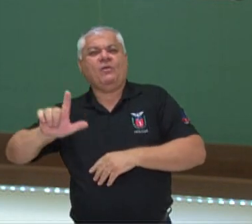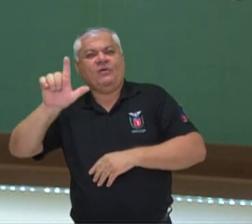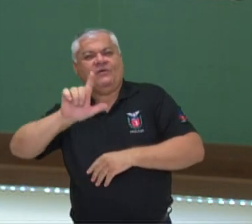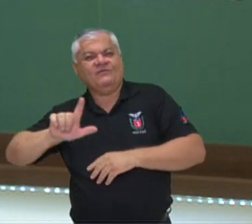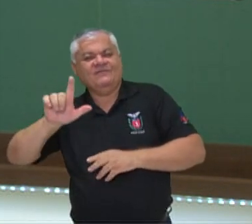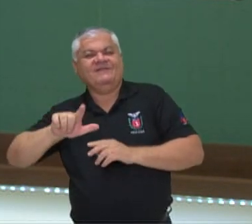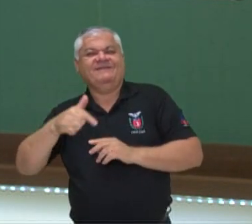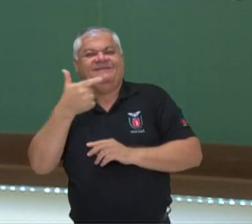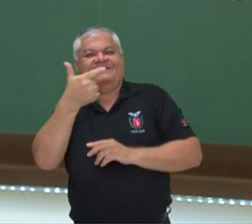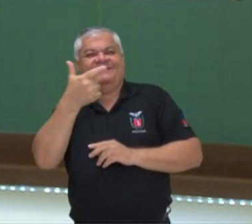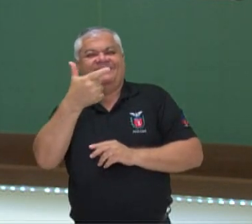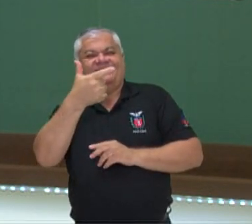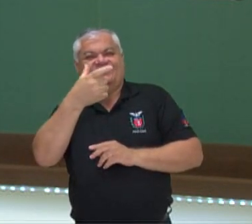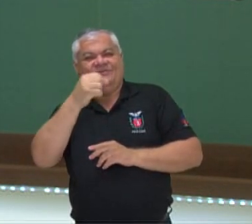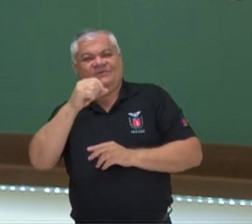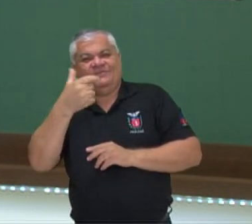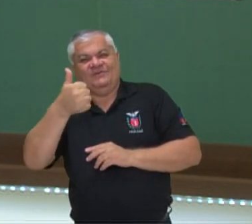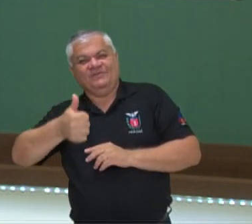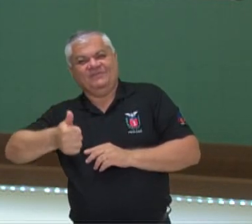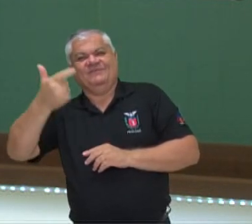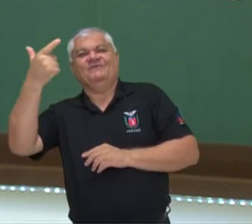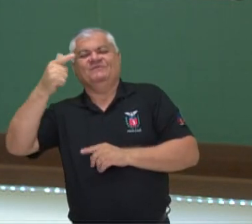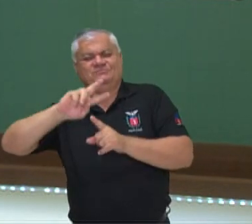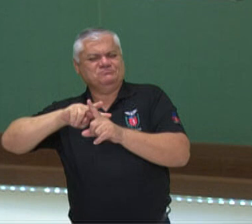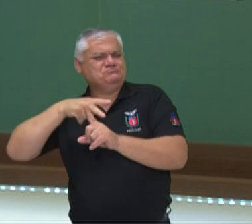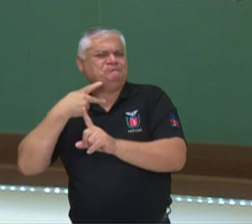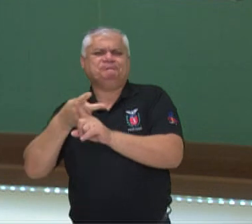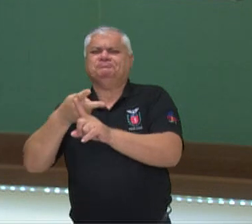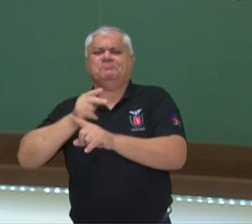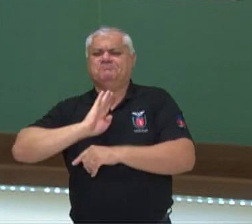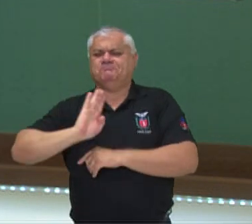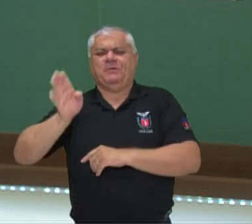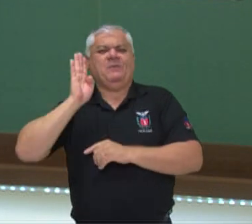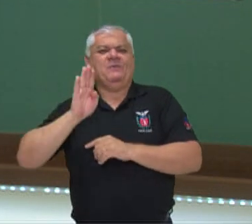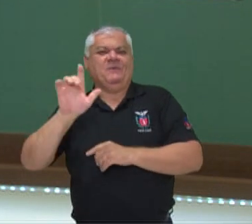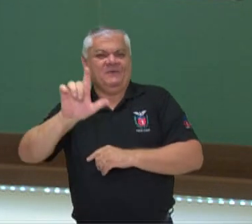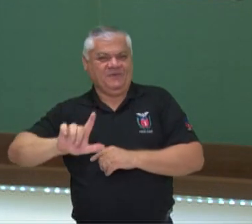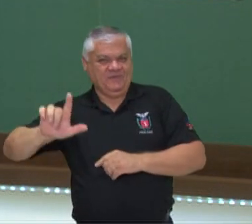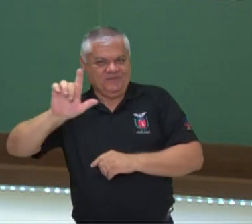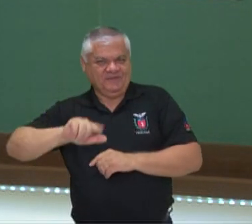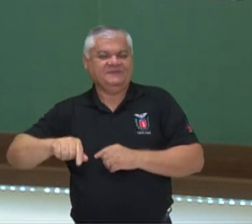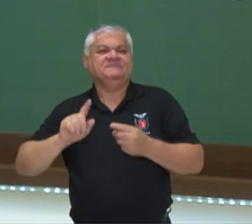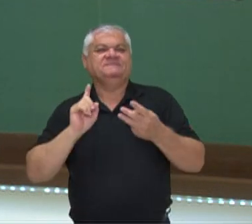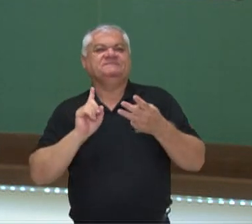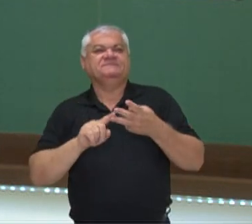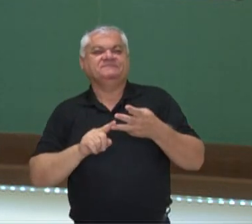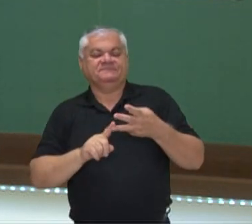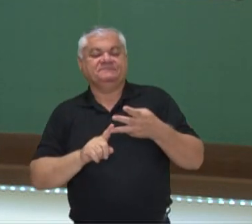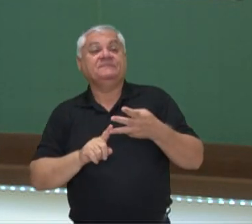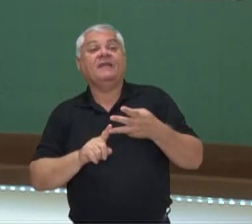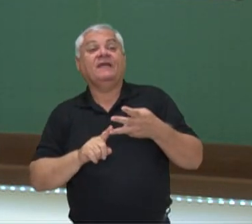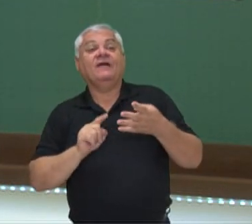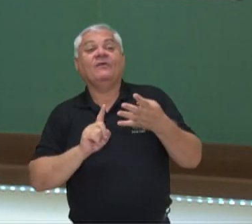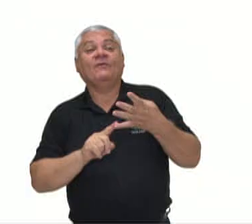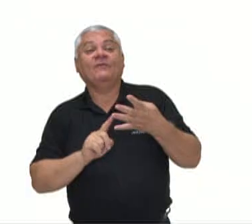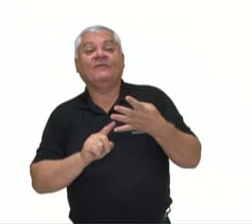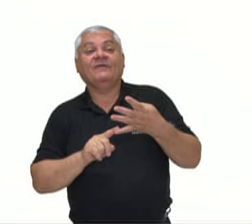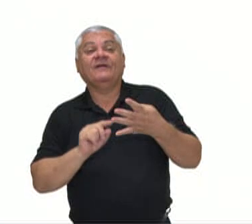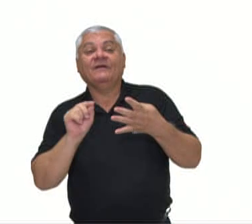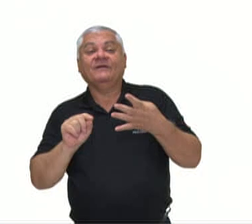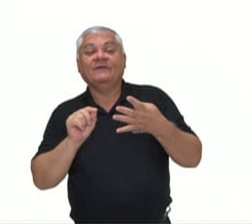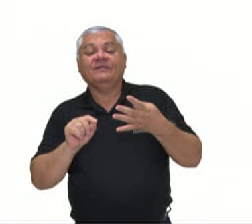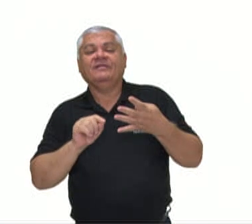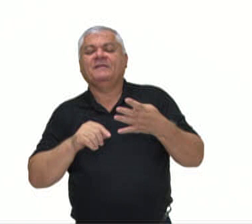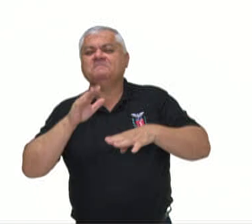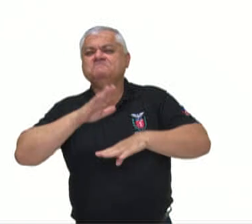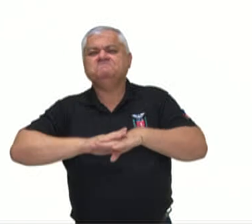de Janeiro teve o dobro de transmissões do que aconteceu em Londres, em 2012, tá? Over 7 billion